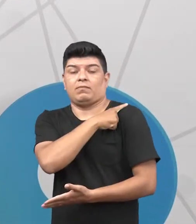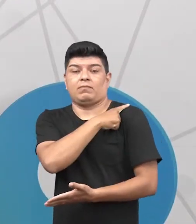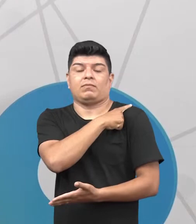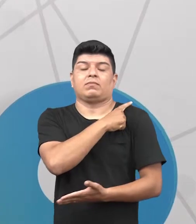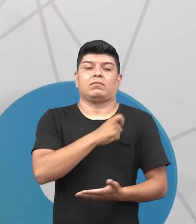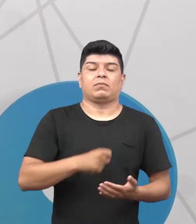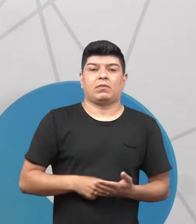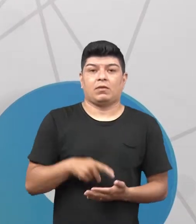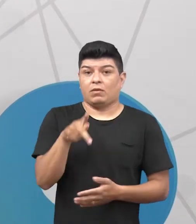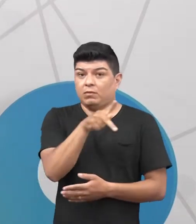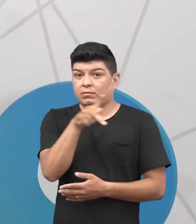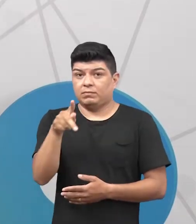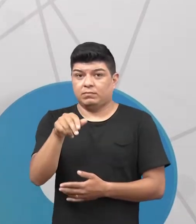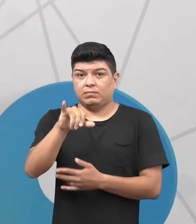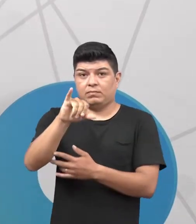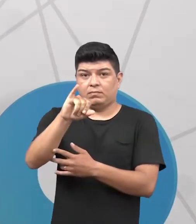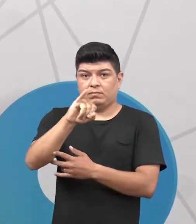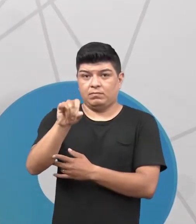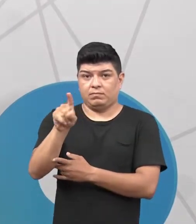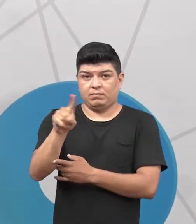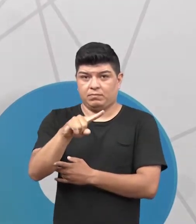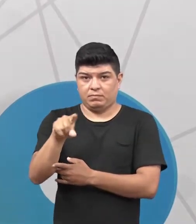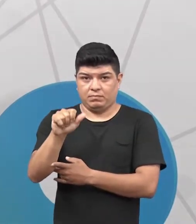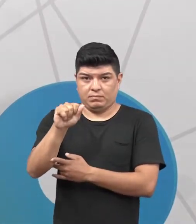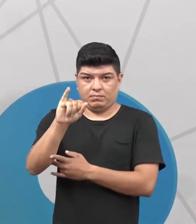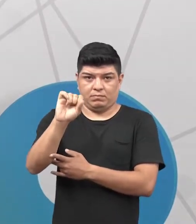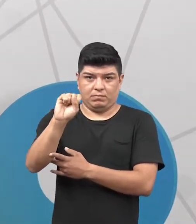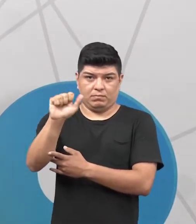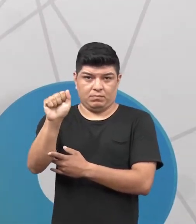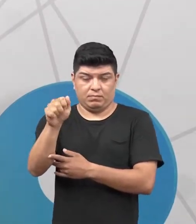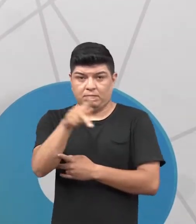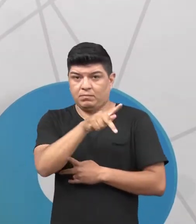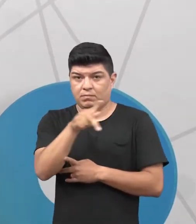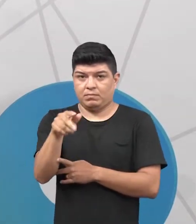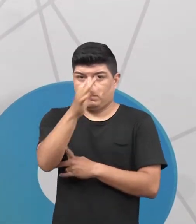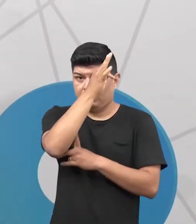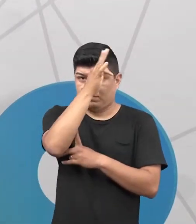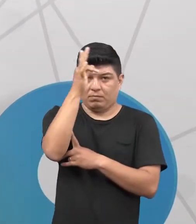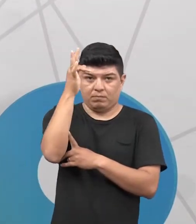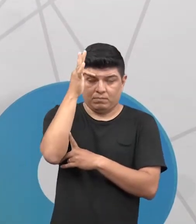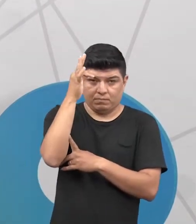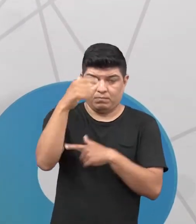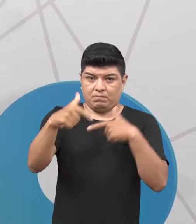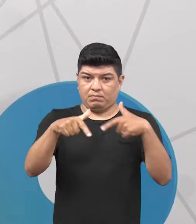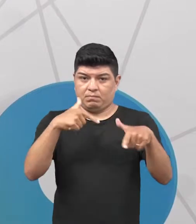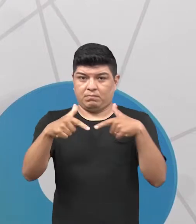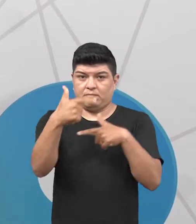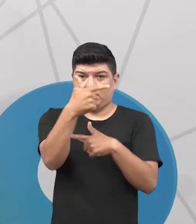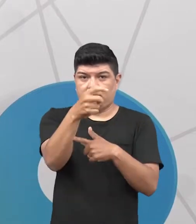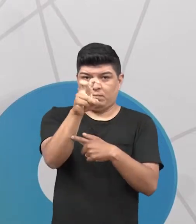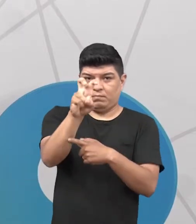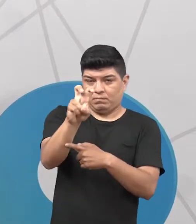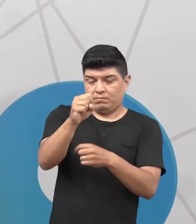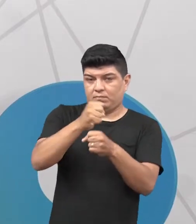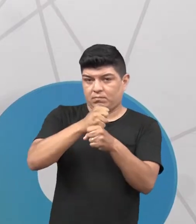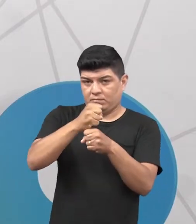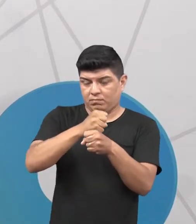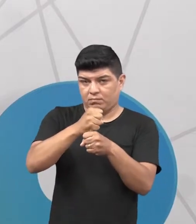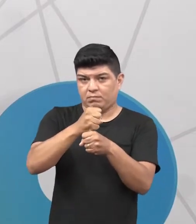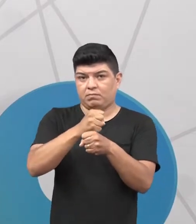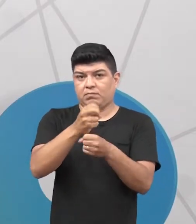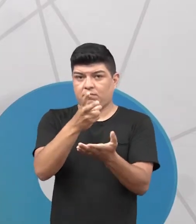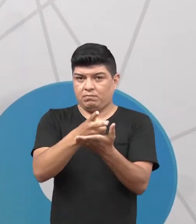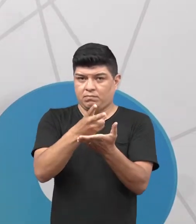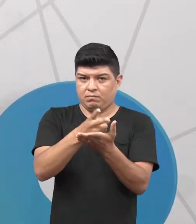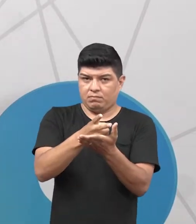ano. Eu sou o professor Isaías, professor de filosofia, trabalho como professor há 25 anos, não todo o tempo